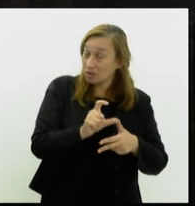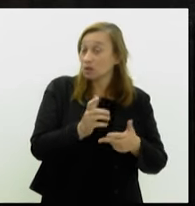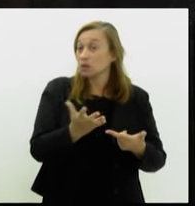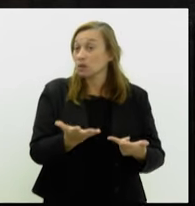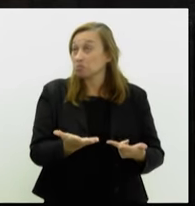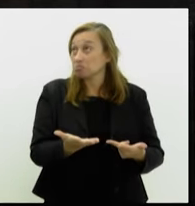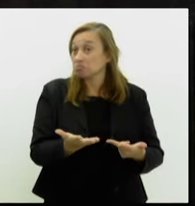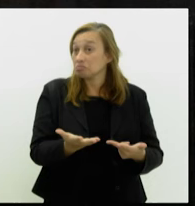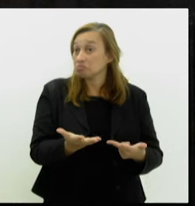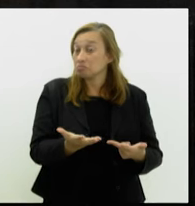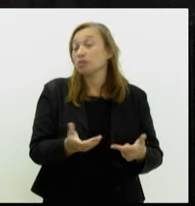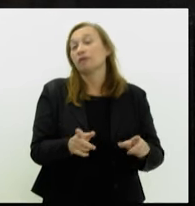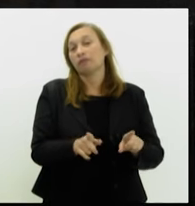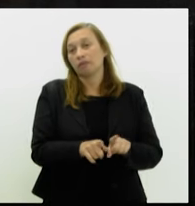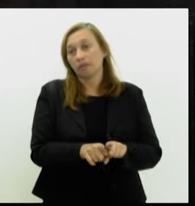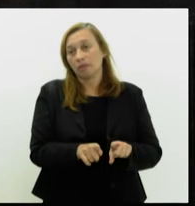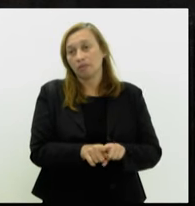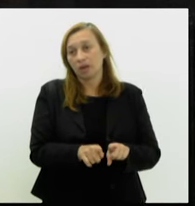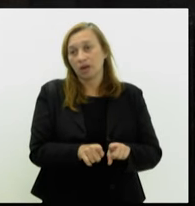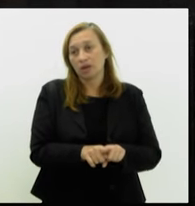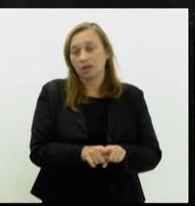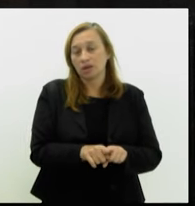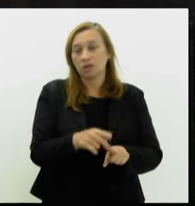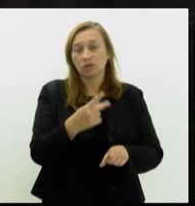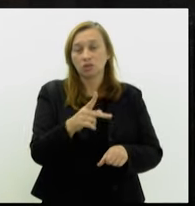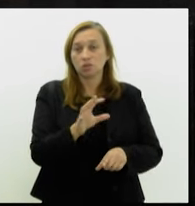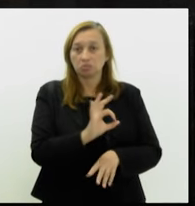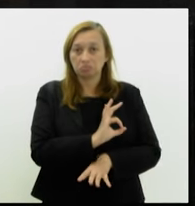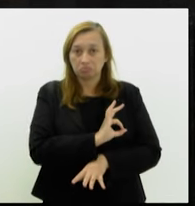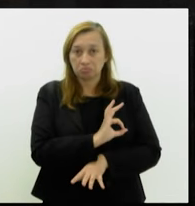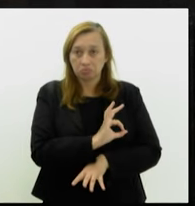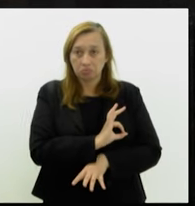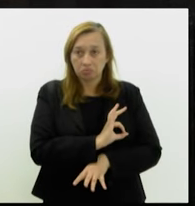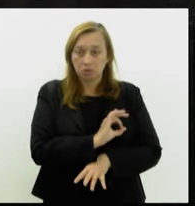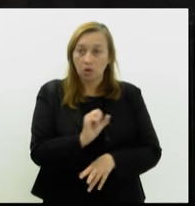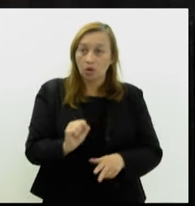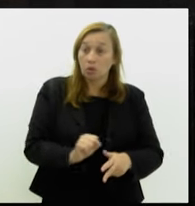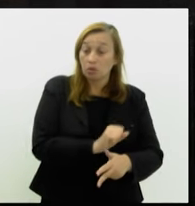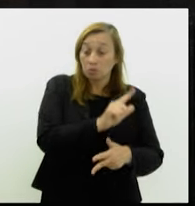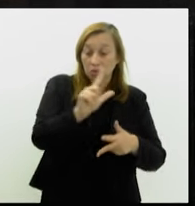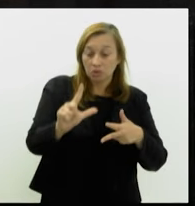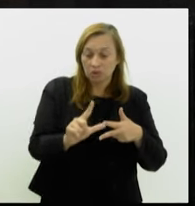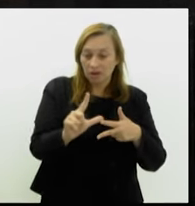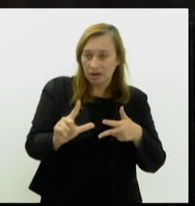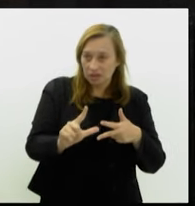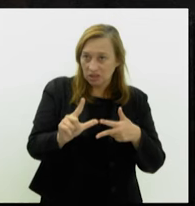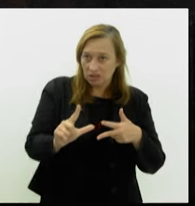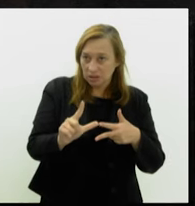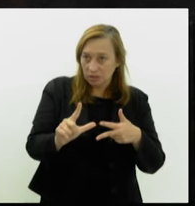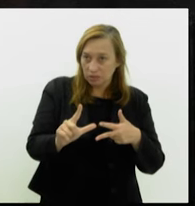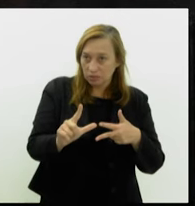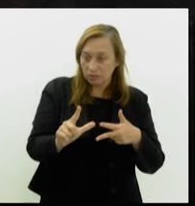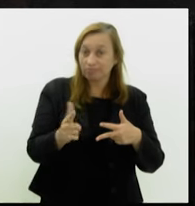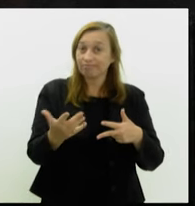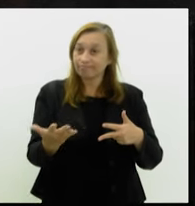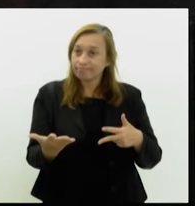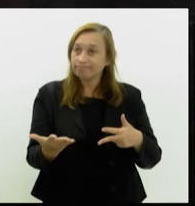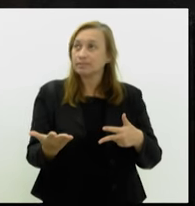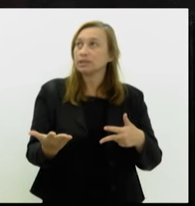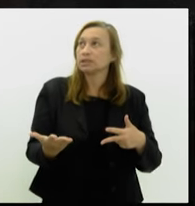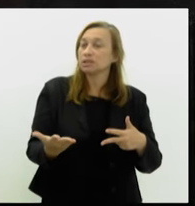através também das suas polícias, o poder legislativo,